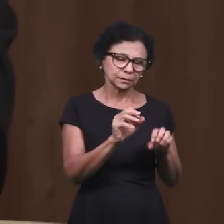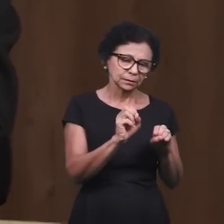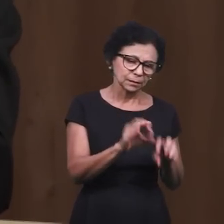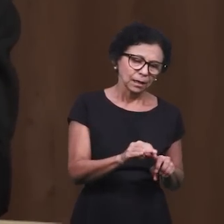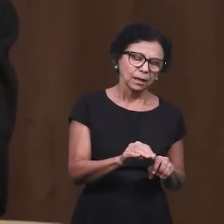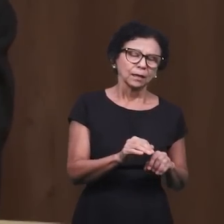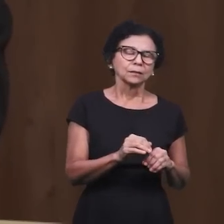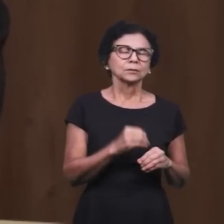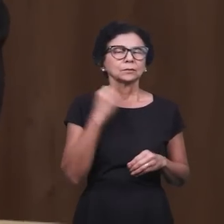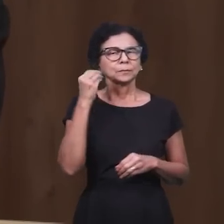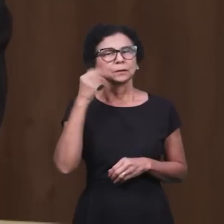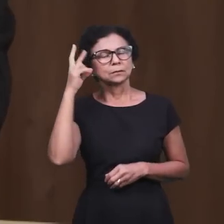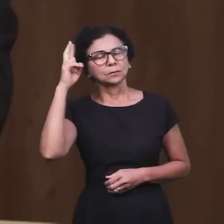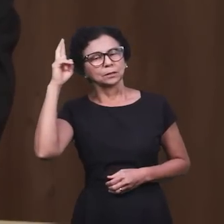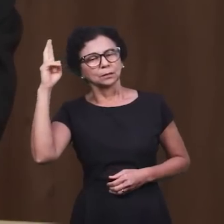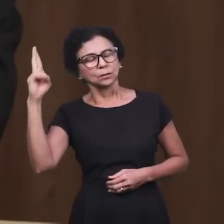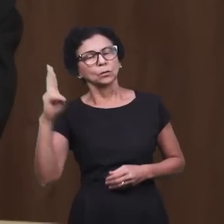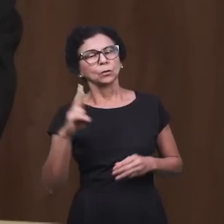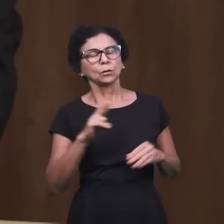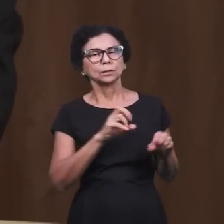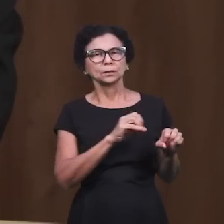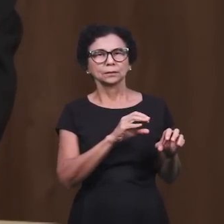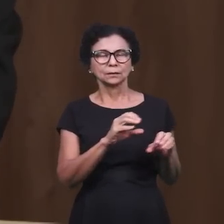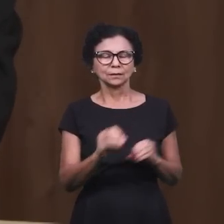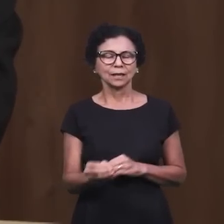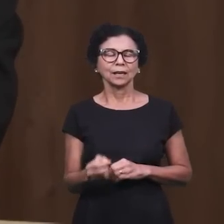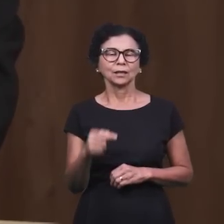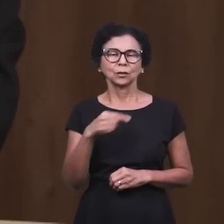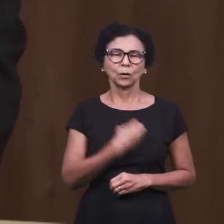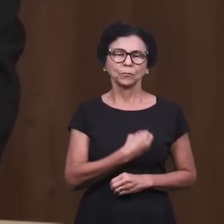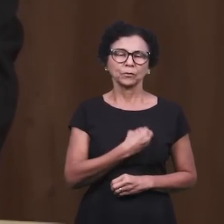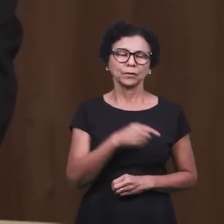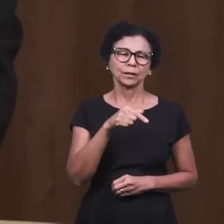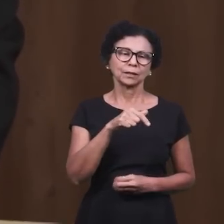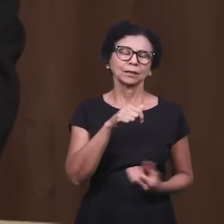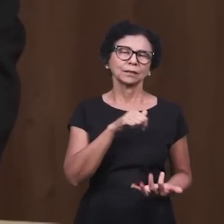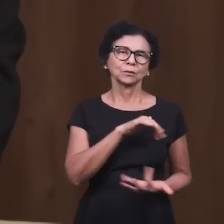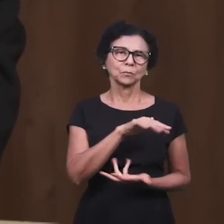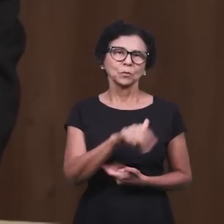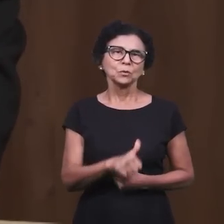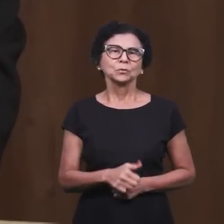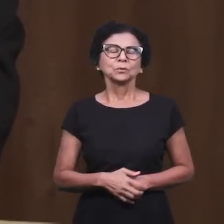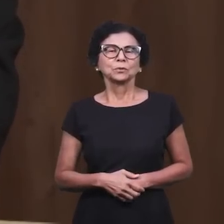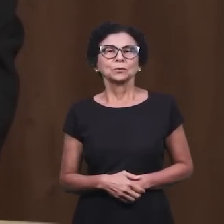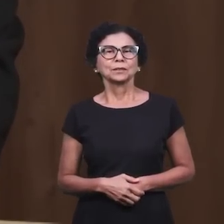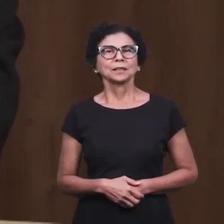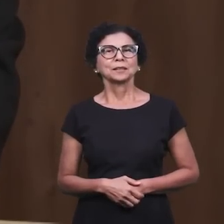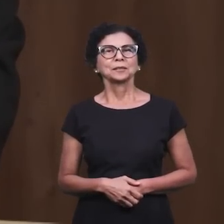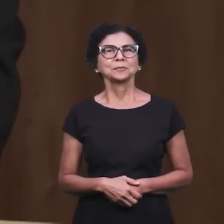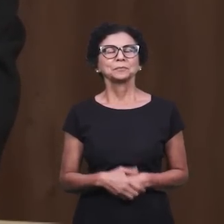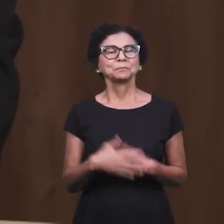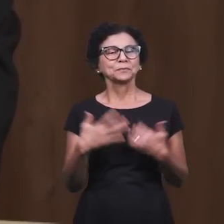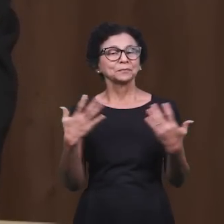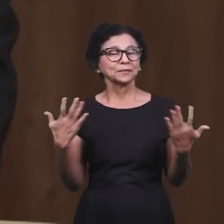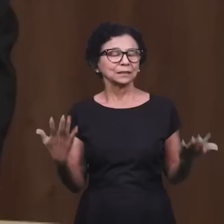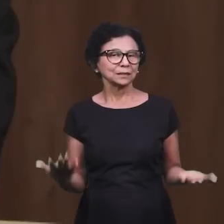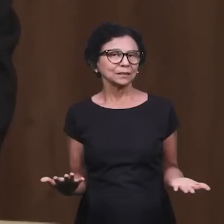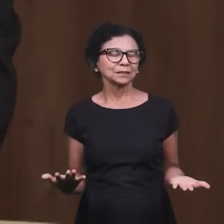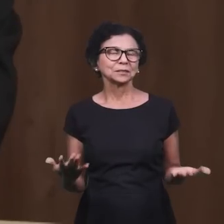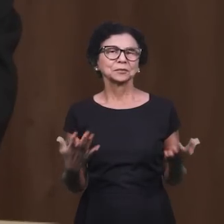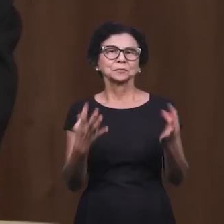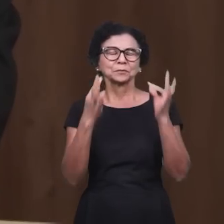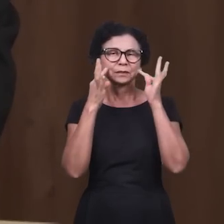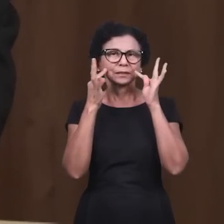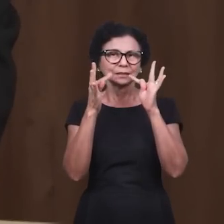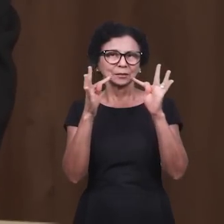outros alvos ainda a serem alcançados. Verdade. Então isso deixa para nós como uma glorificação Amém. que a palavra